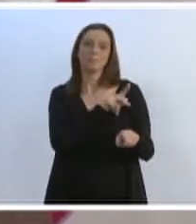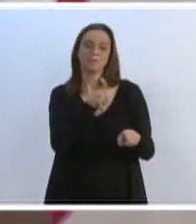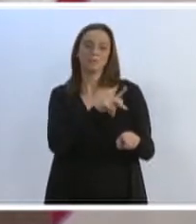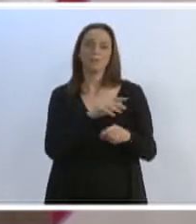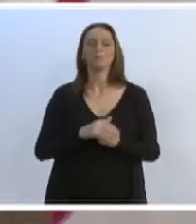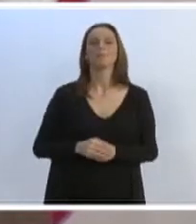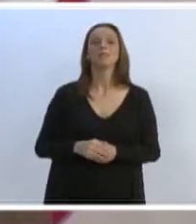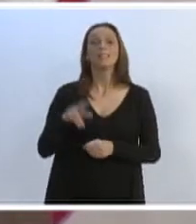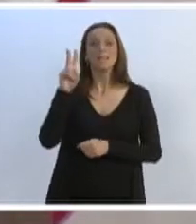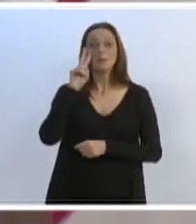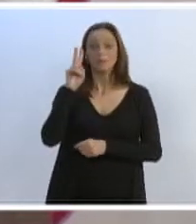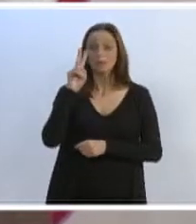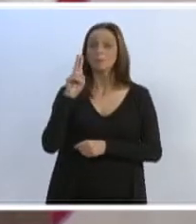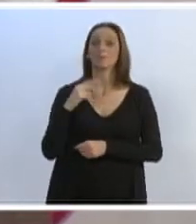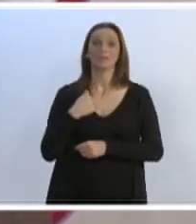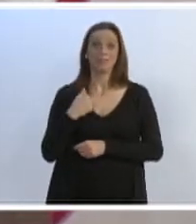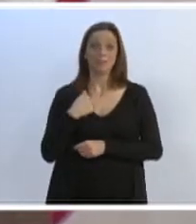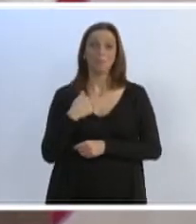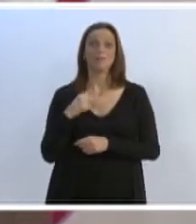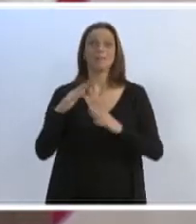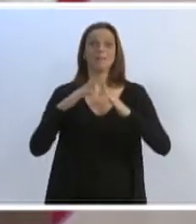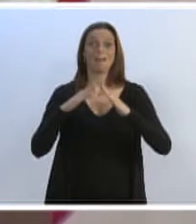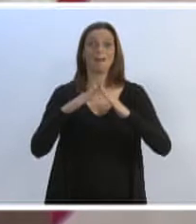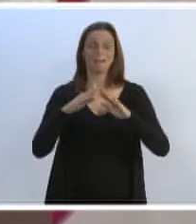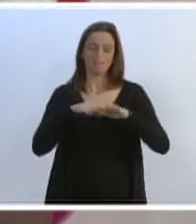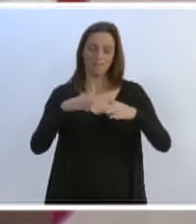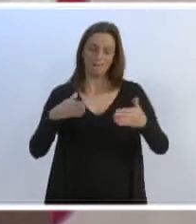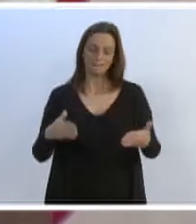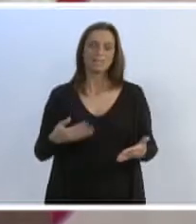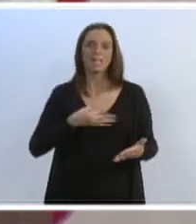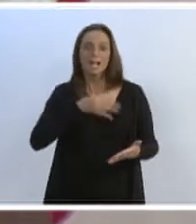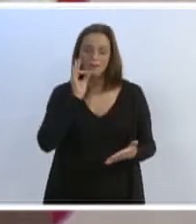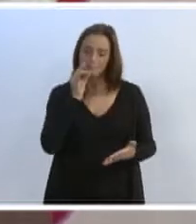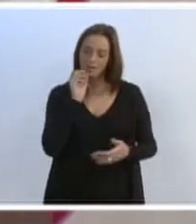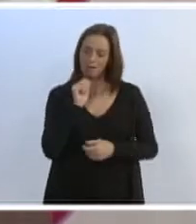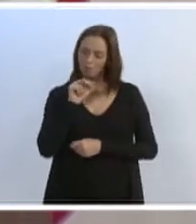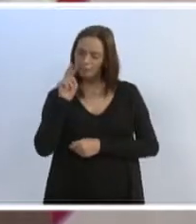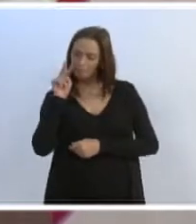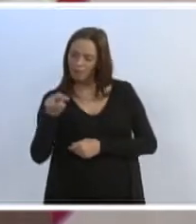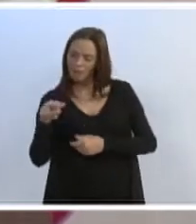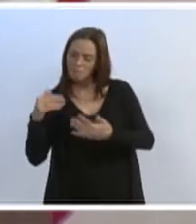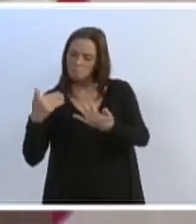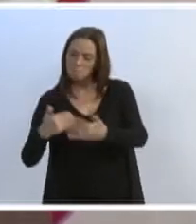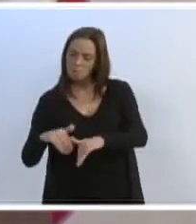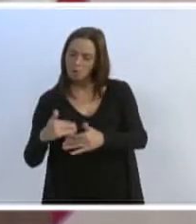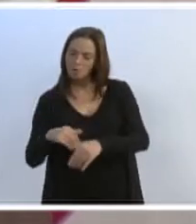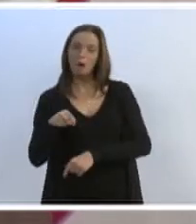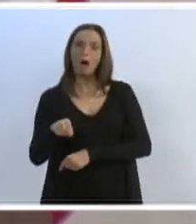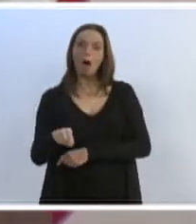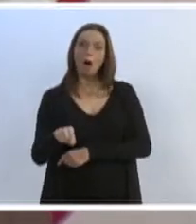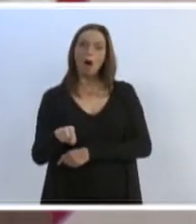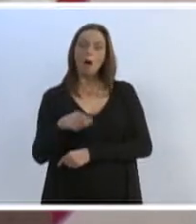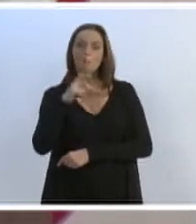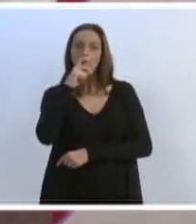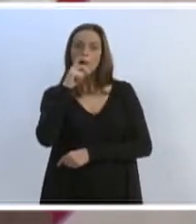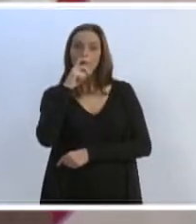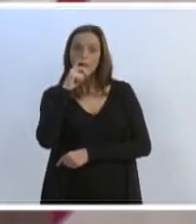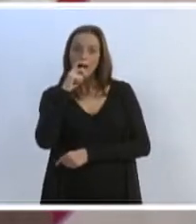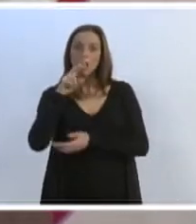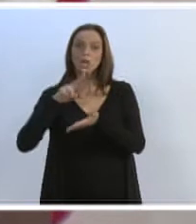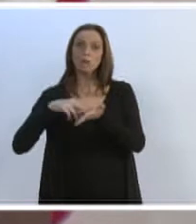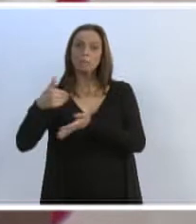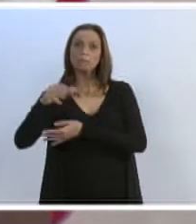ser possível e que a gente possa continuar avançando, olhar, sim, para o nosso futuro, conseguir preservar a nossa memória e, sem dúvida